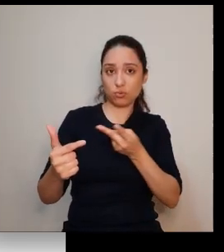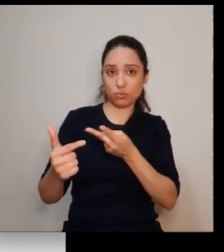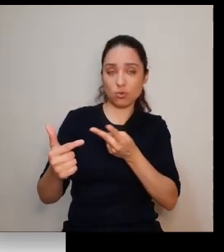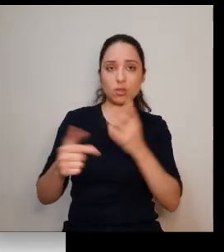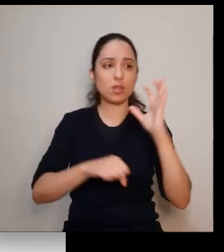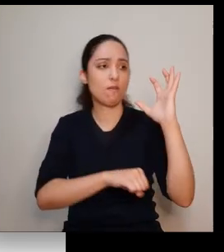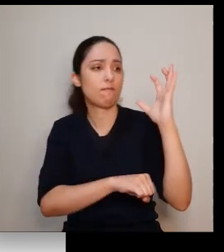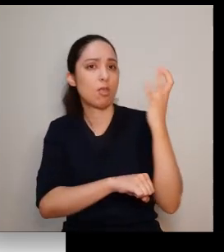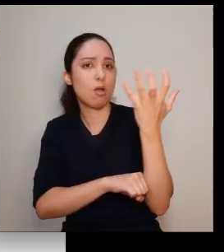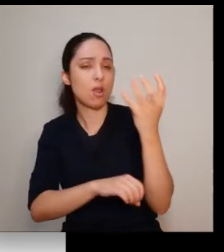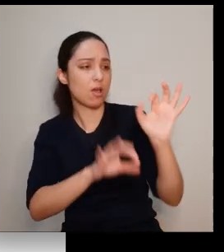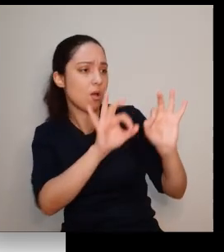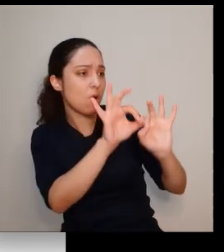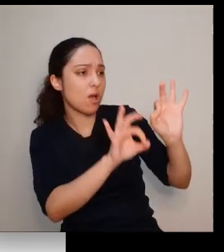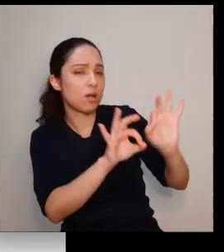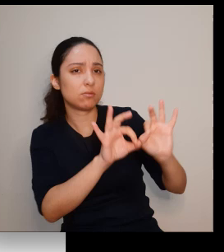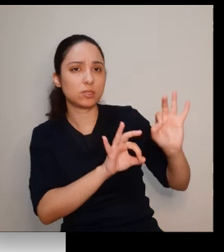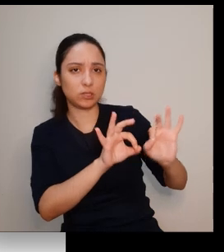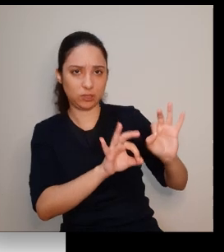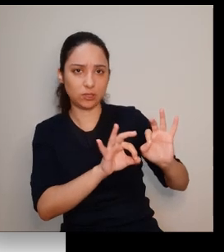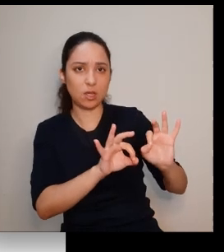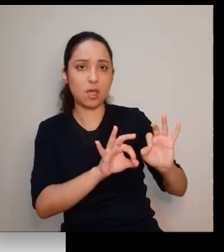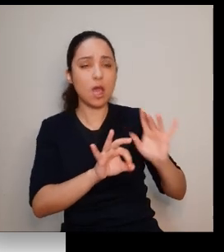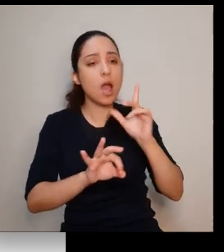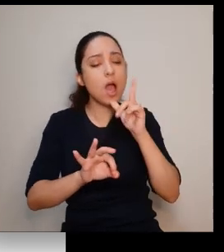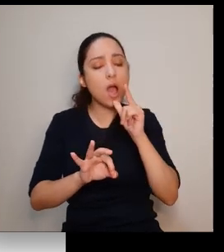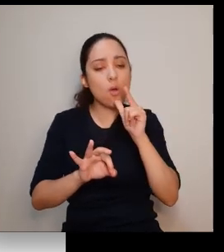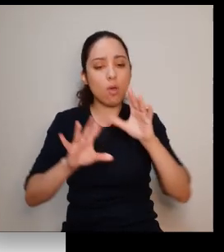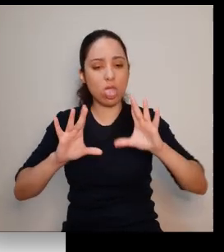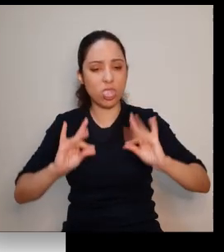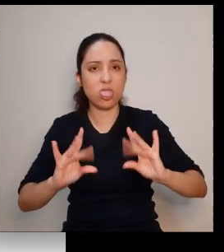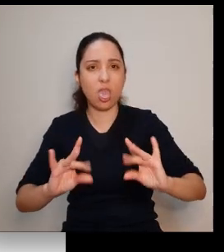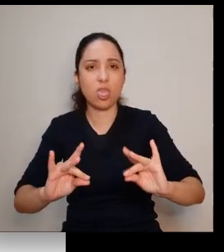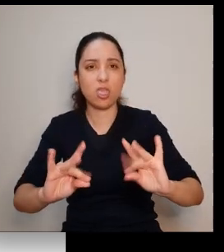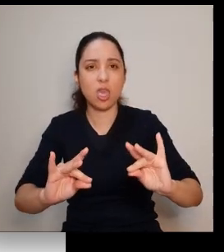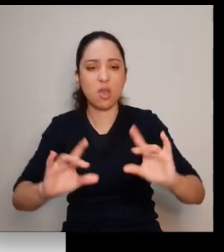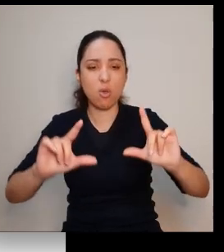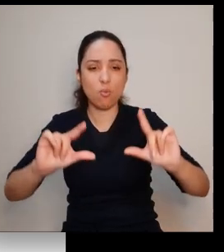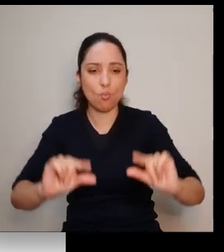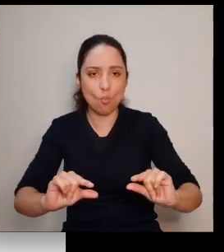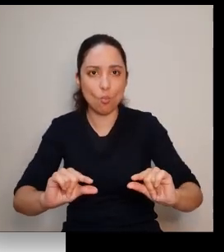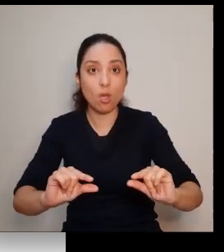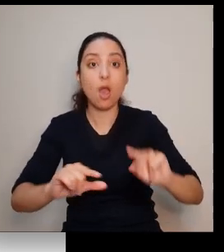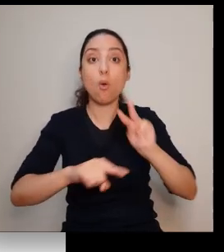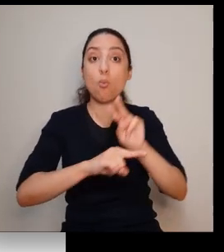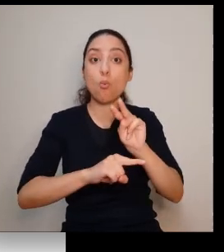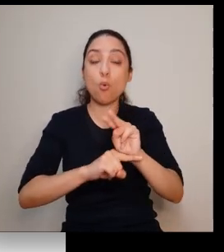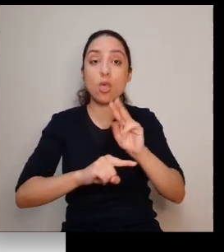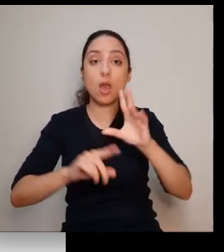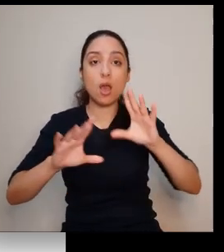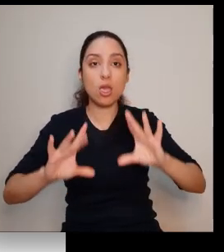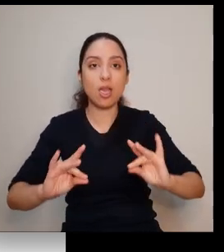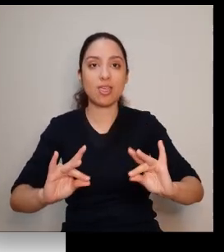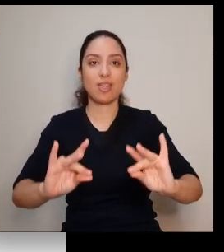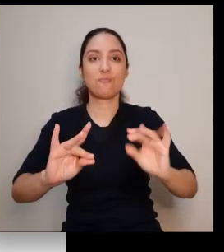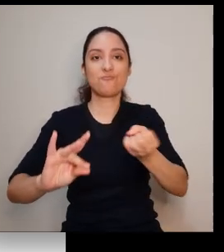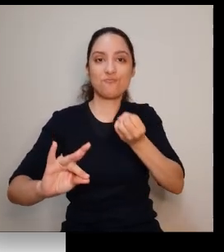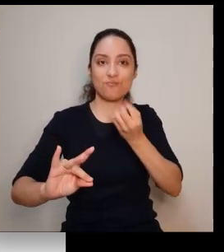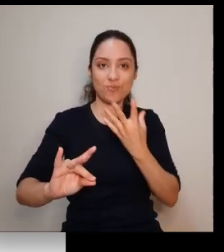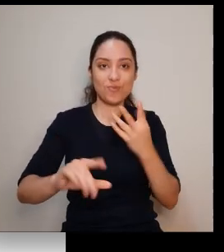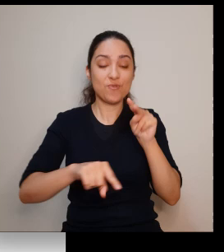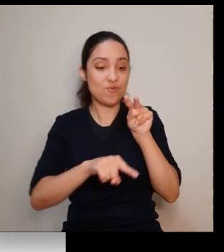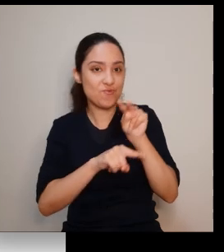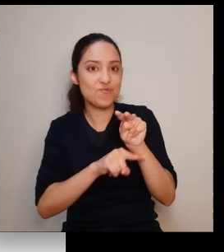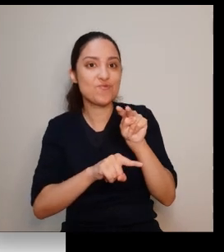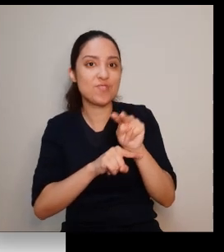e áreas alagadas ou a gestão integrada da água. Tanto a abordagem EcoRRD quanto a AB